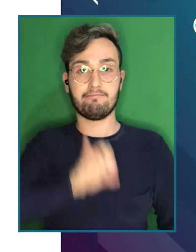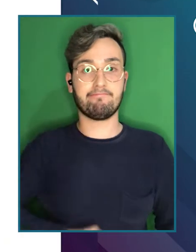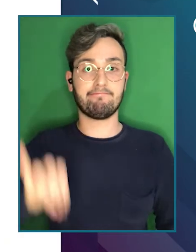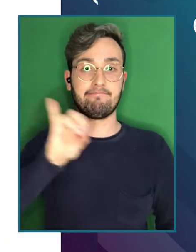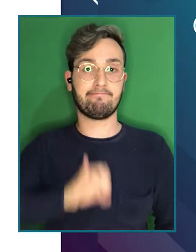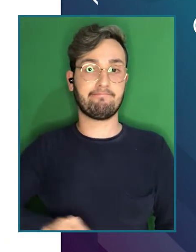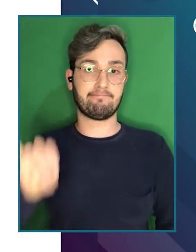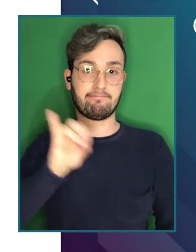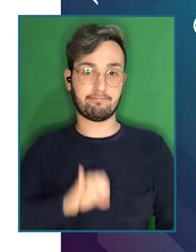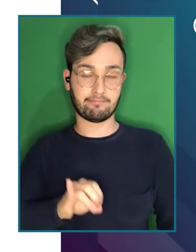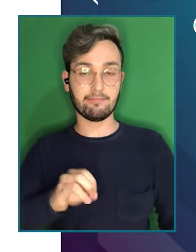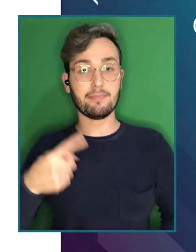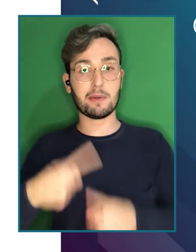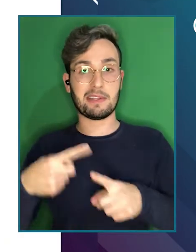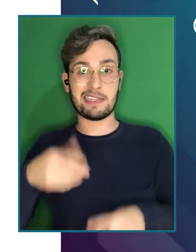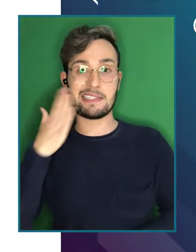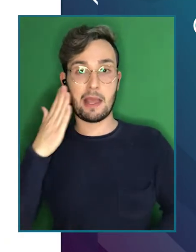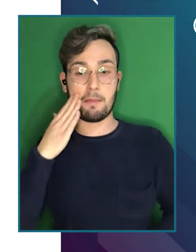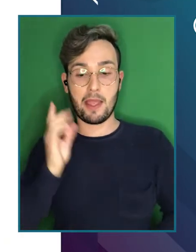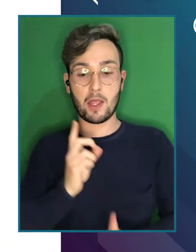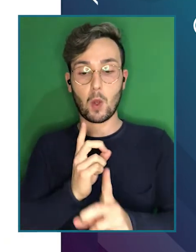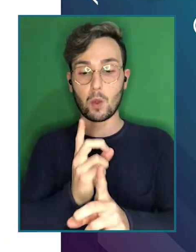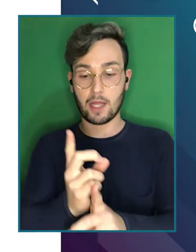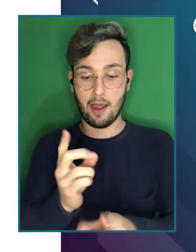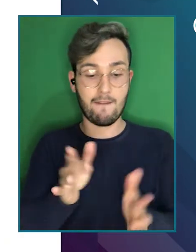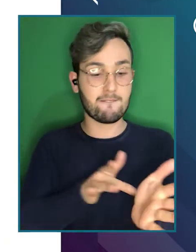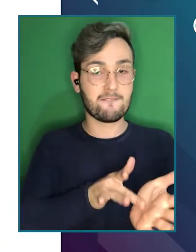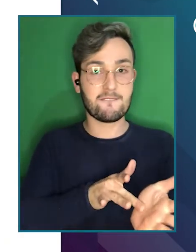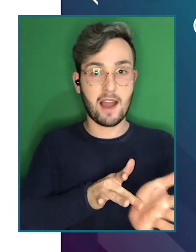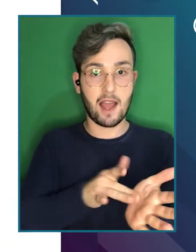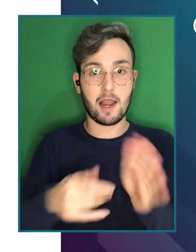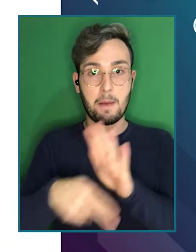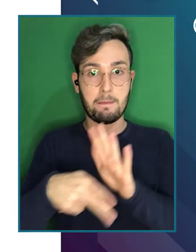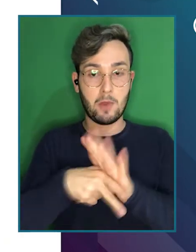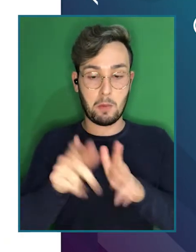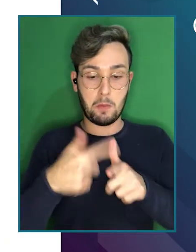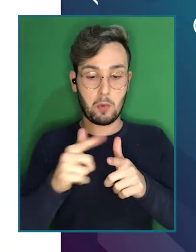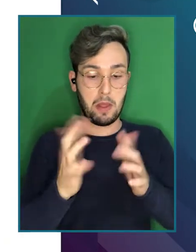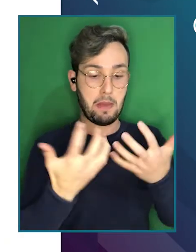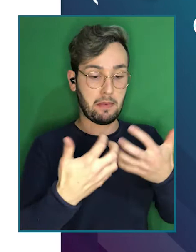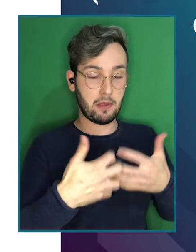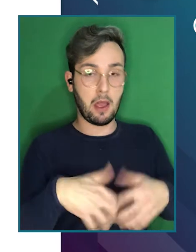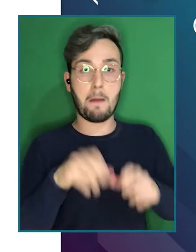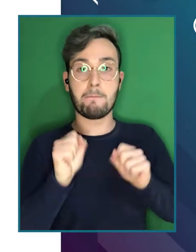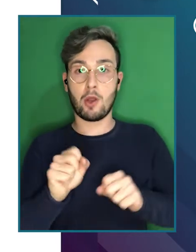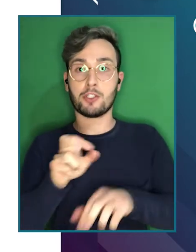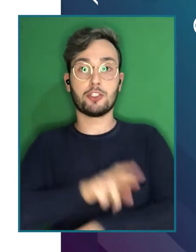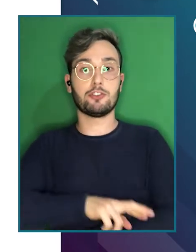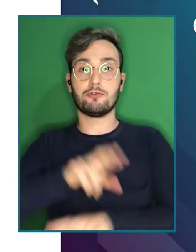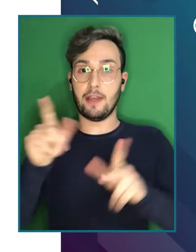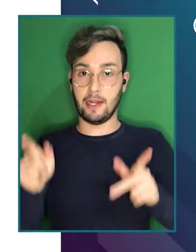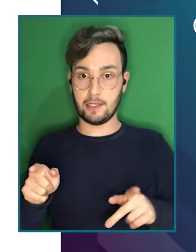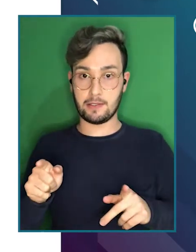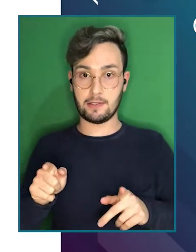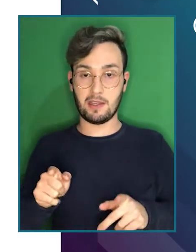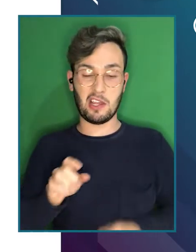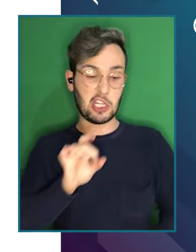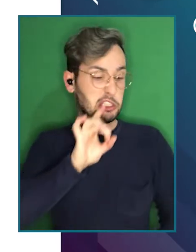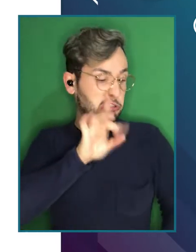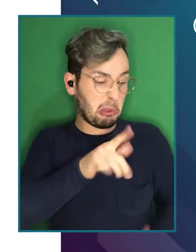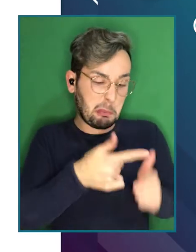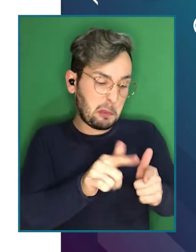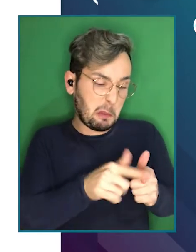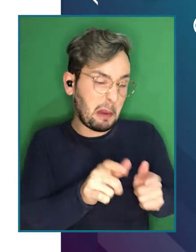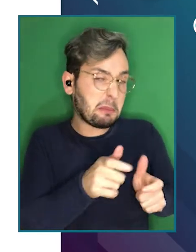são essenciais, pois saber identificar falhas nos materiais e elementos mecânicos pode fazer a diferença entre